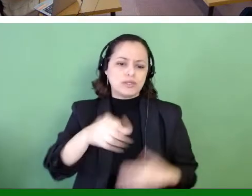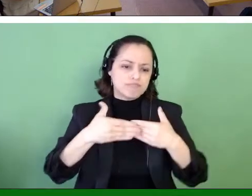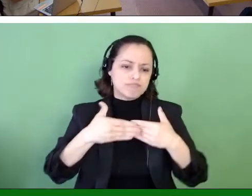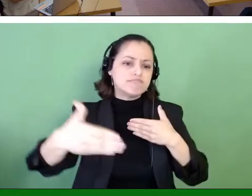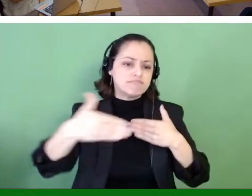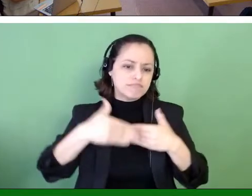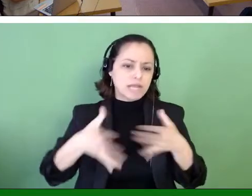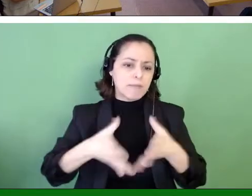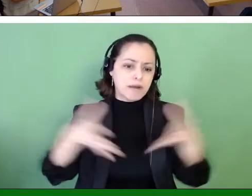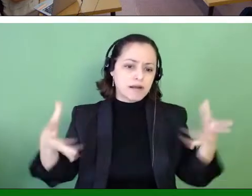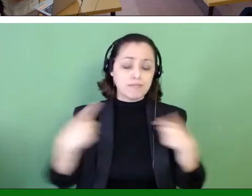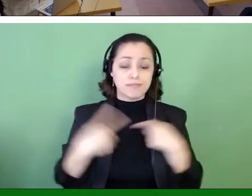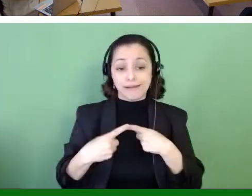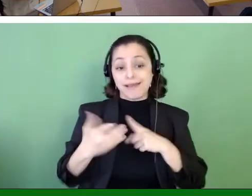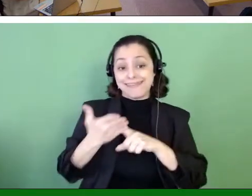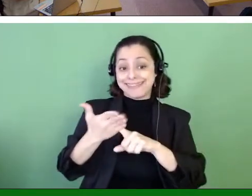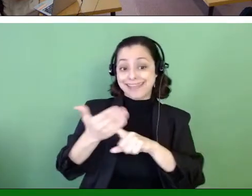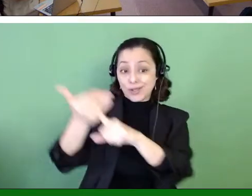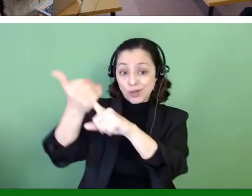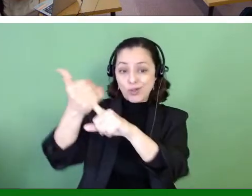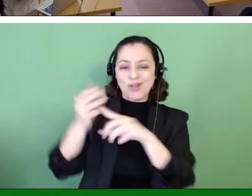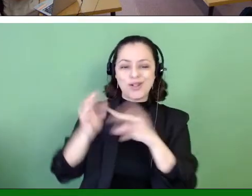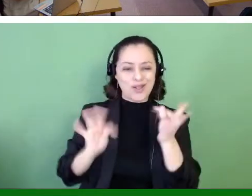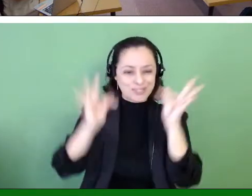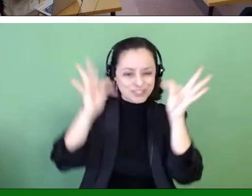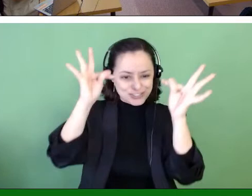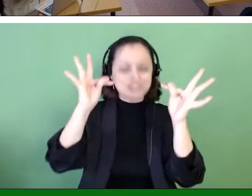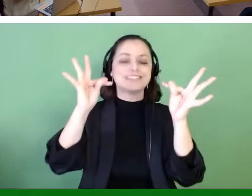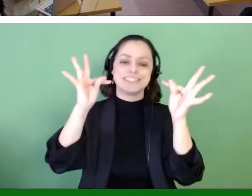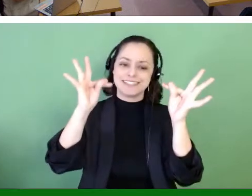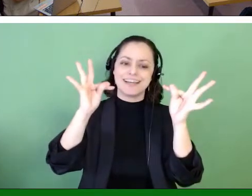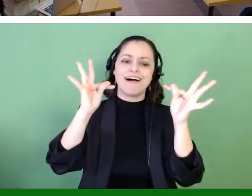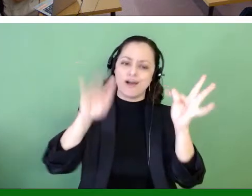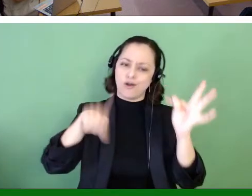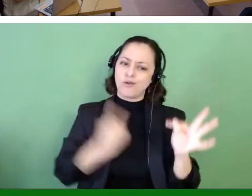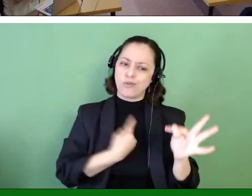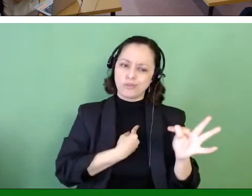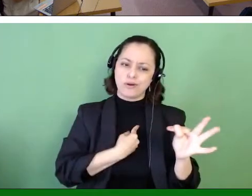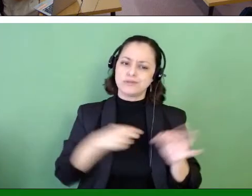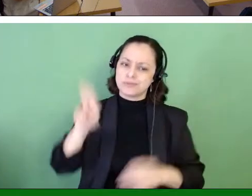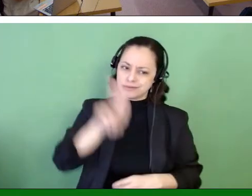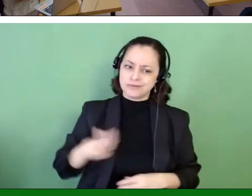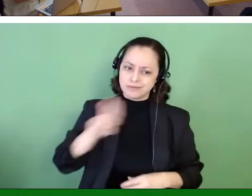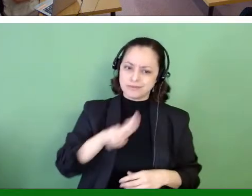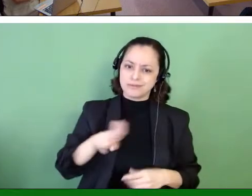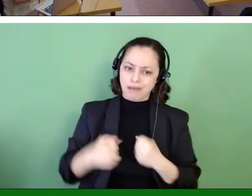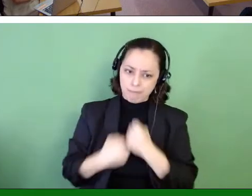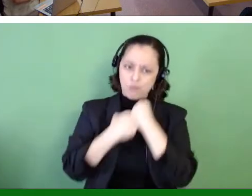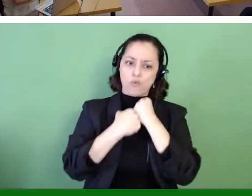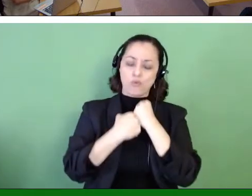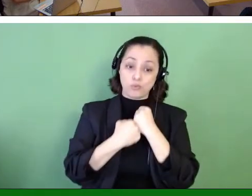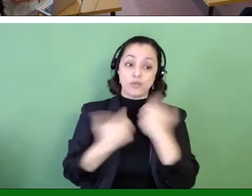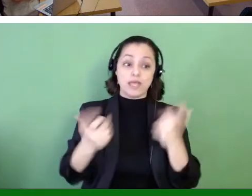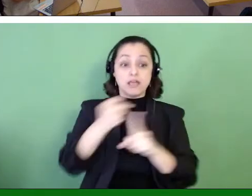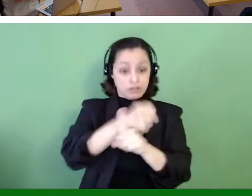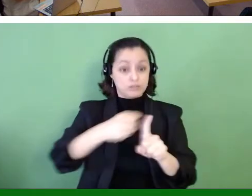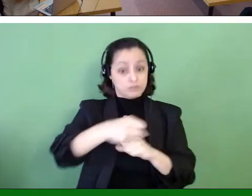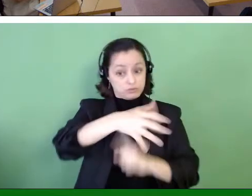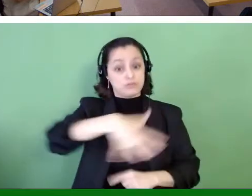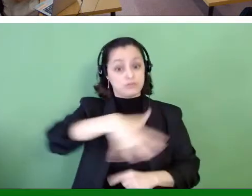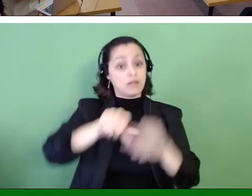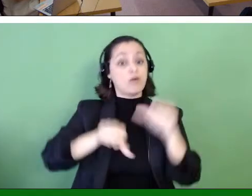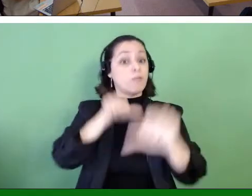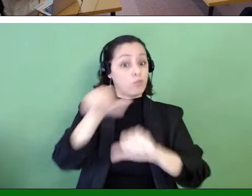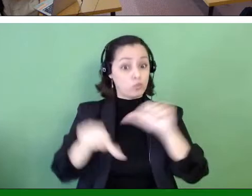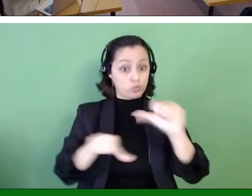as tecnologias estão à nossa disposição. Eu acho que a sociedade tem mudado muito, né? A sociedade que a gente